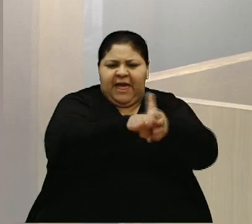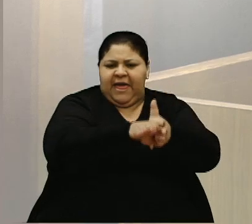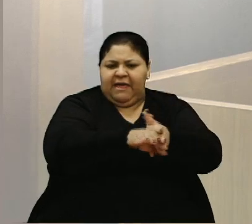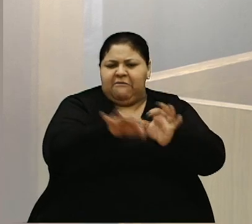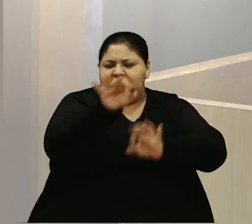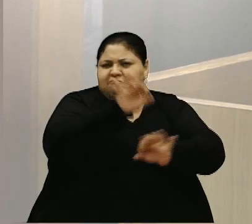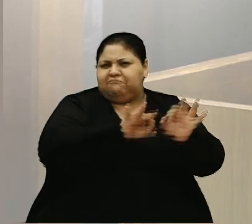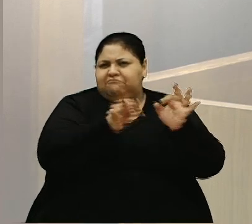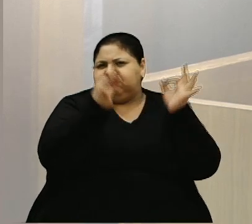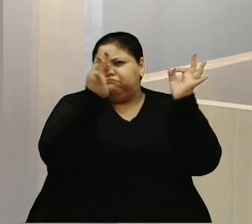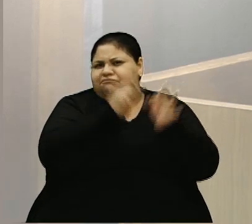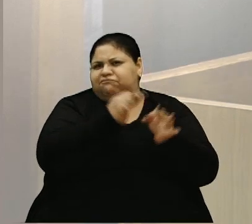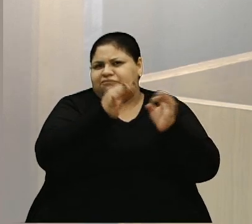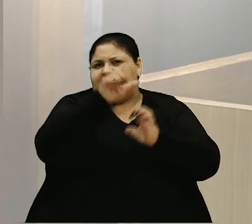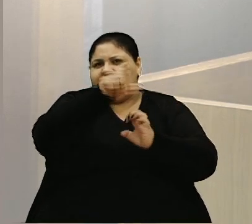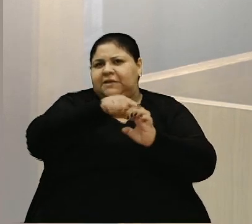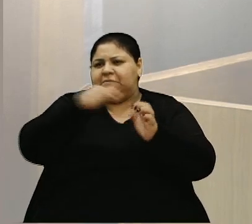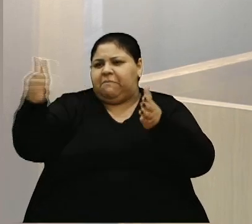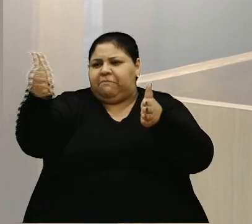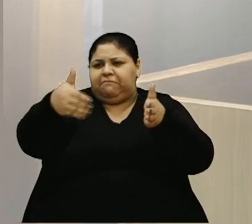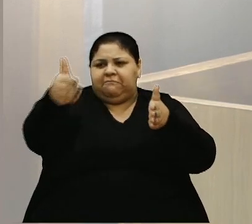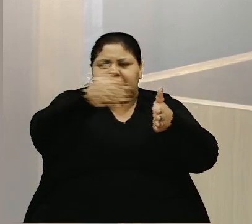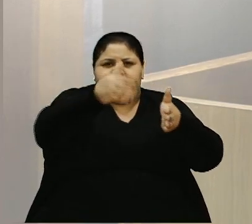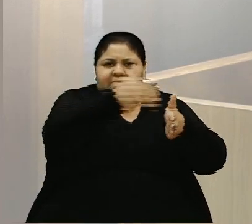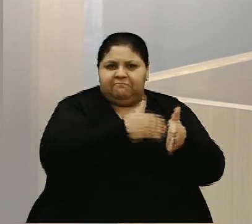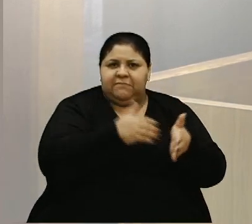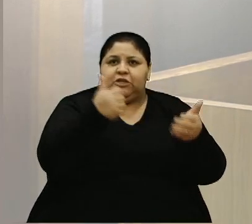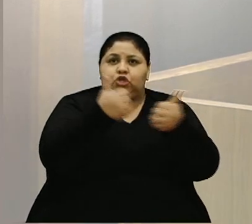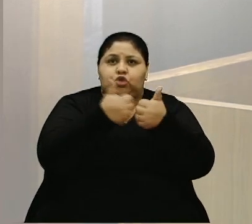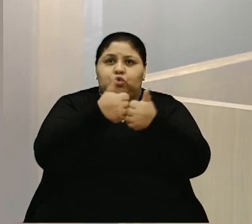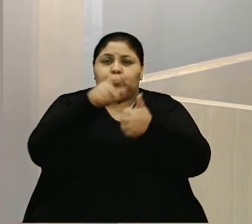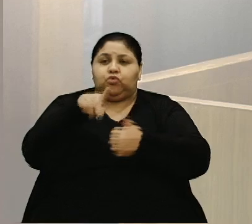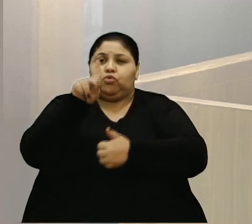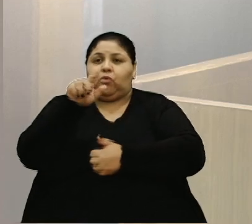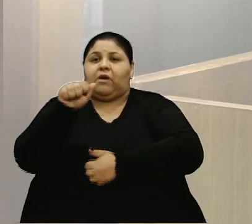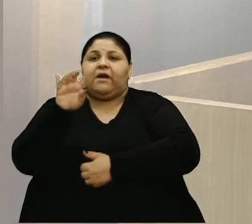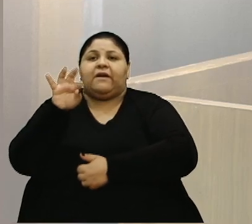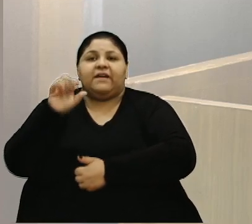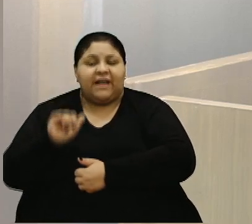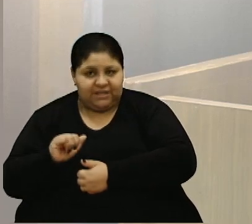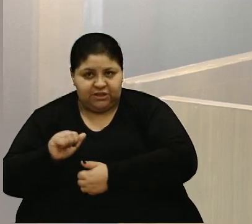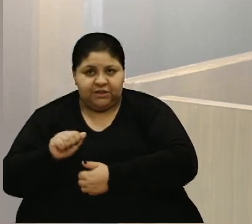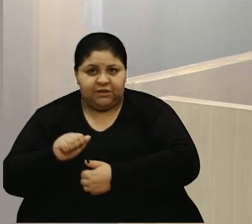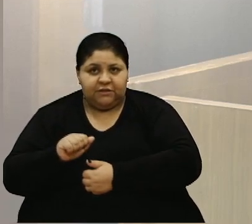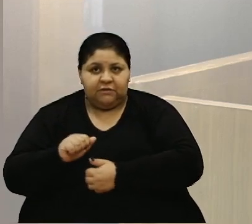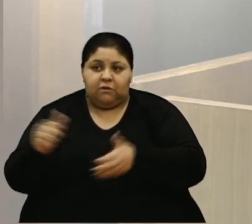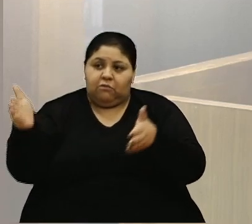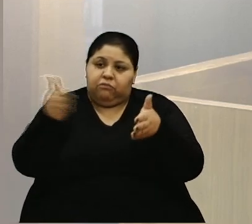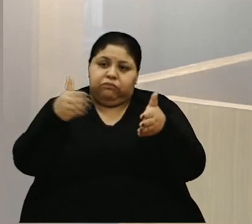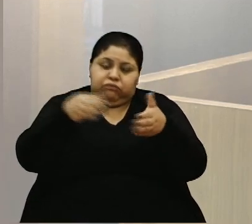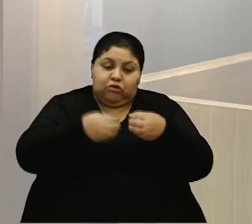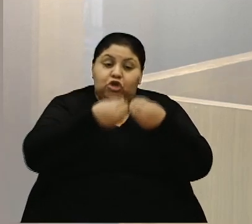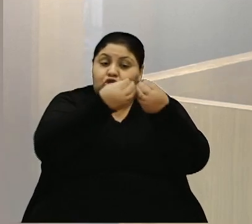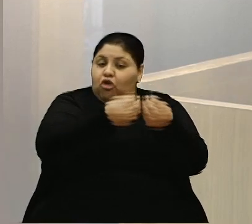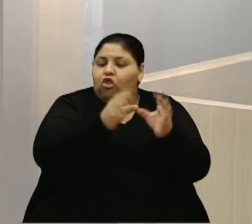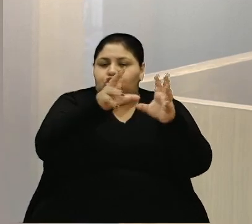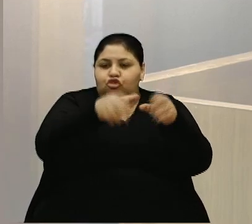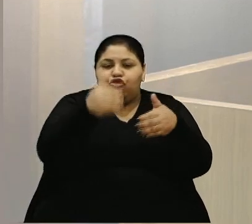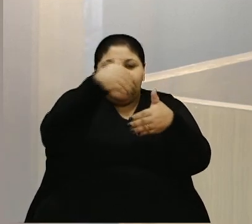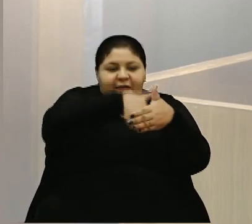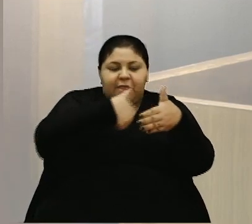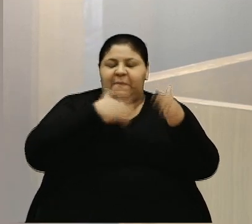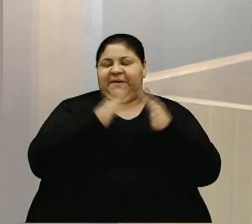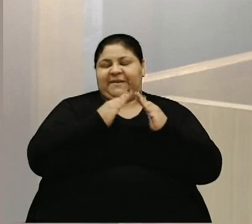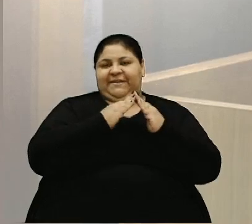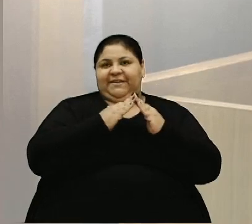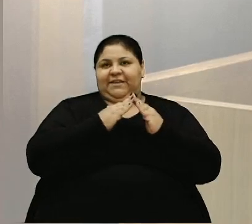fantástica. As empresas vieram trazer através da Kátia, né? As empresas vieram trazer os brinquedos e doar. Então tudo lá em casa. Agora,